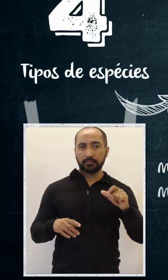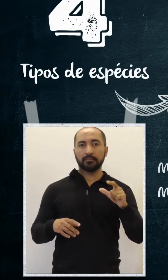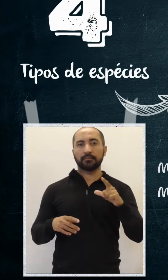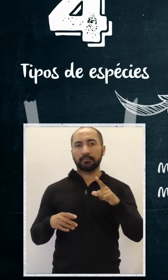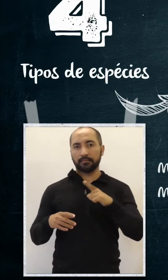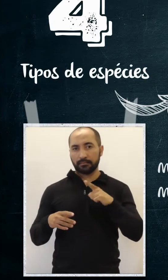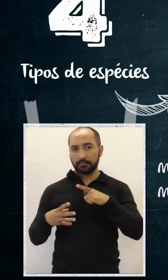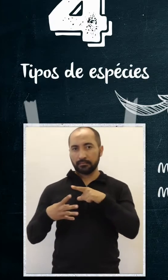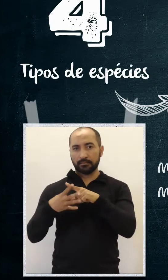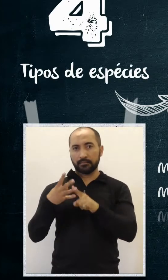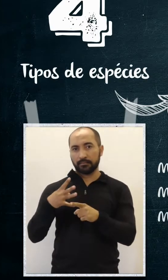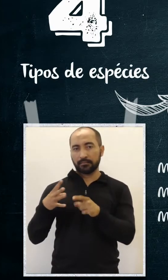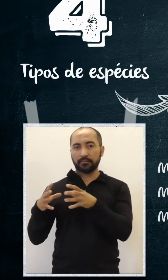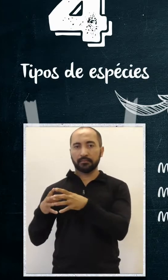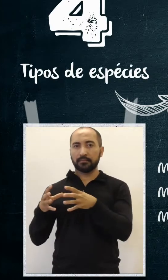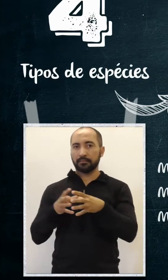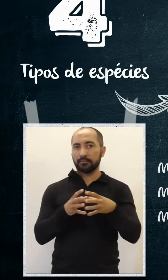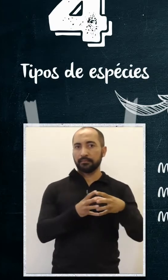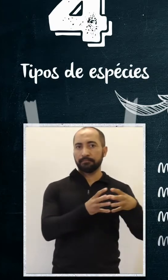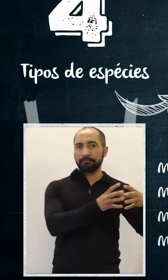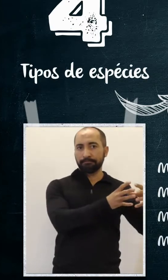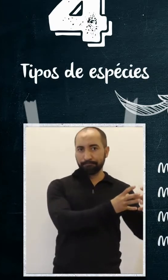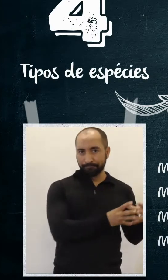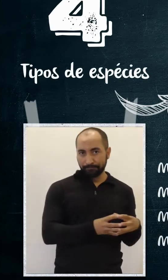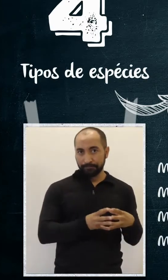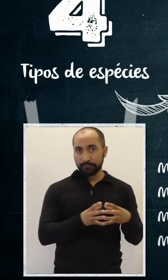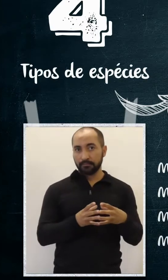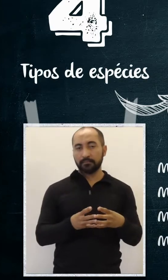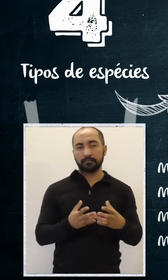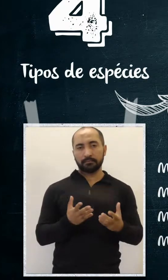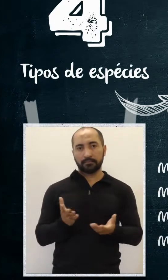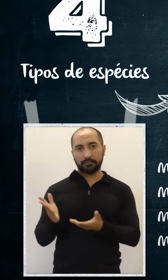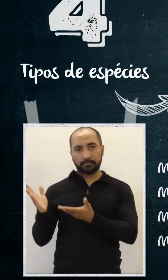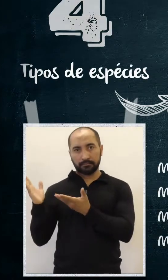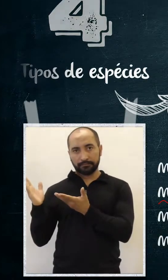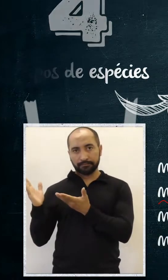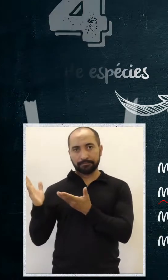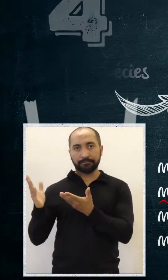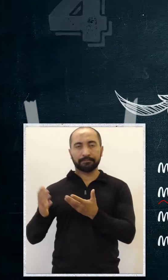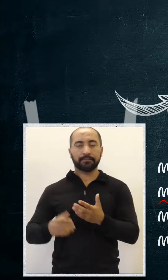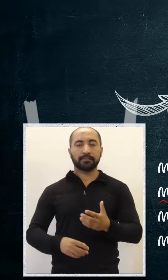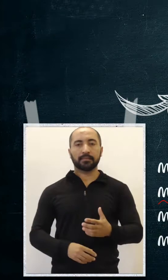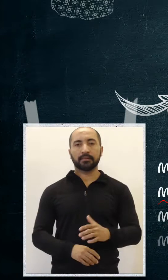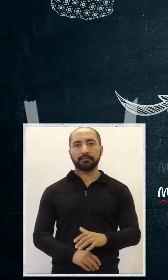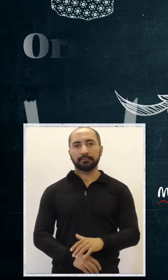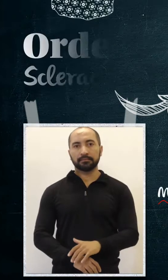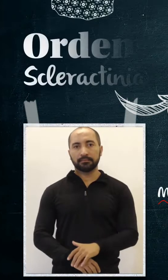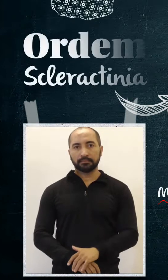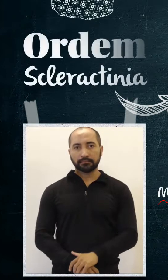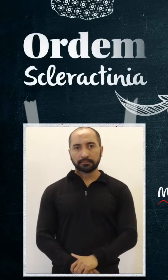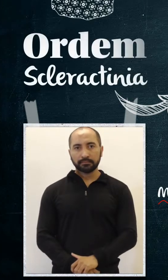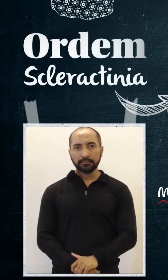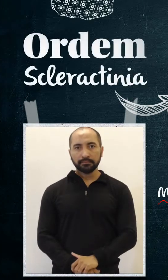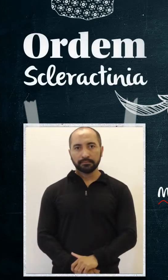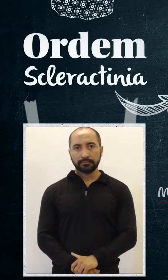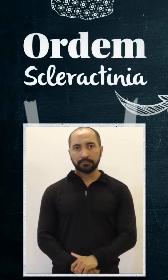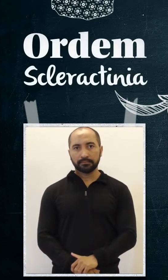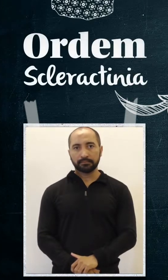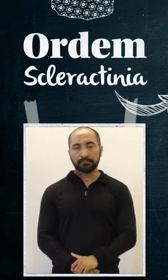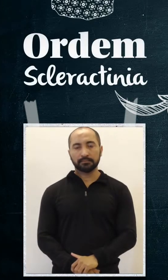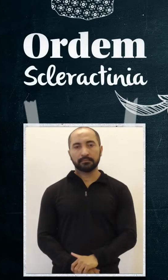brasiliensis, Mucismilia hart, Mucismilia ríspida e Mucismilia leptófila. Mucismilia hart é uma espécie de coral da